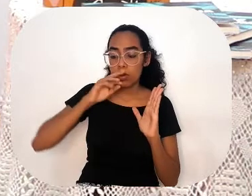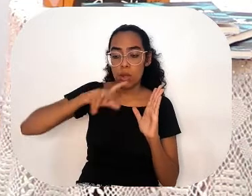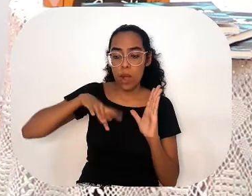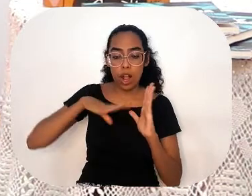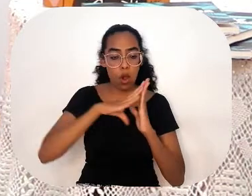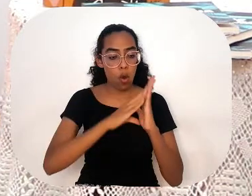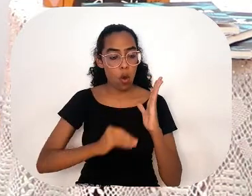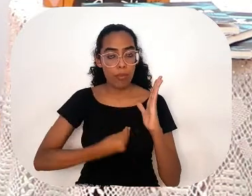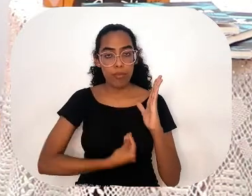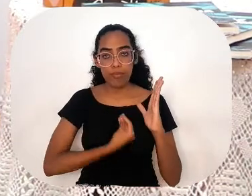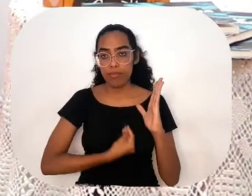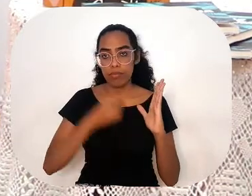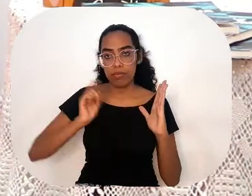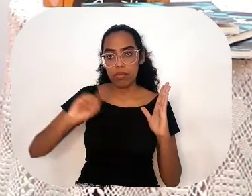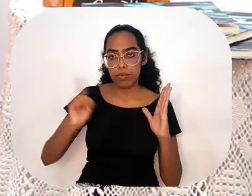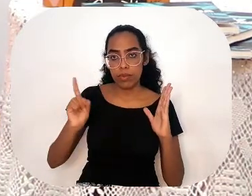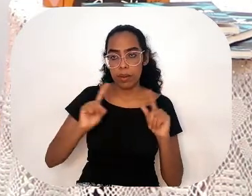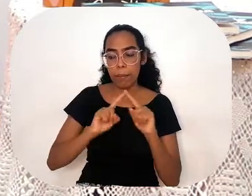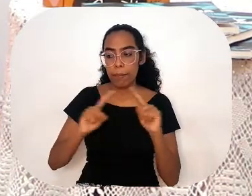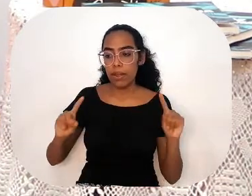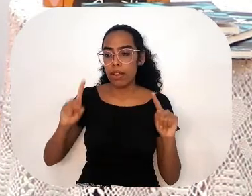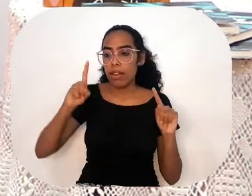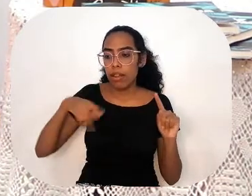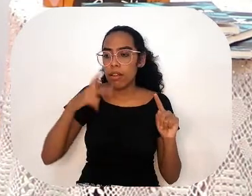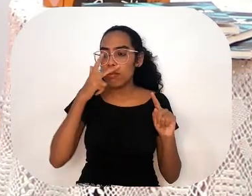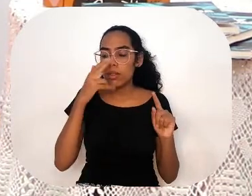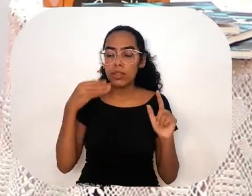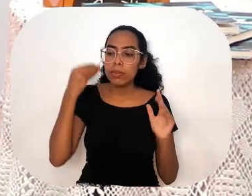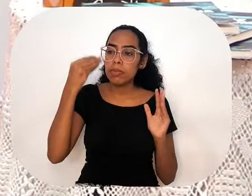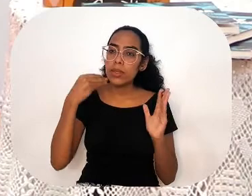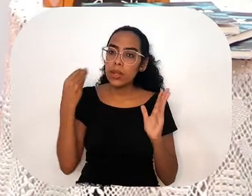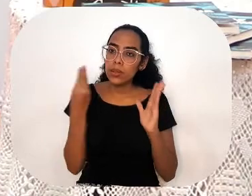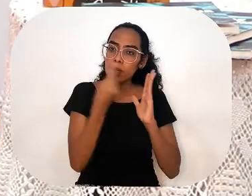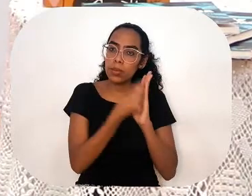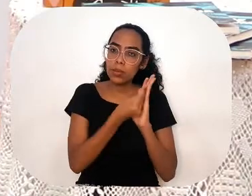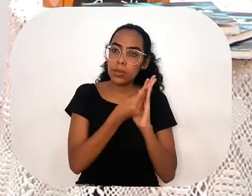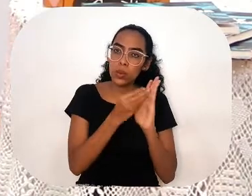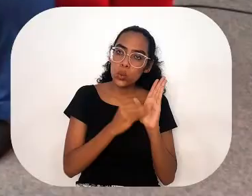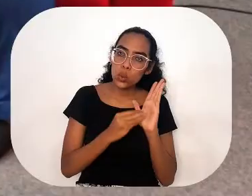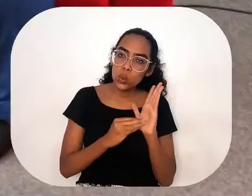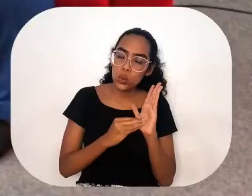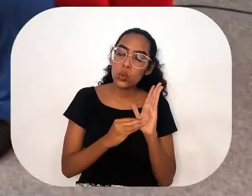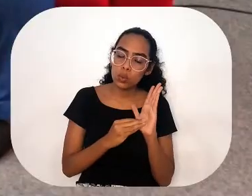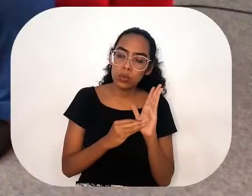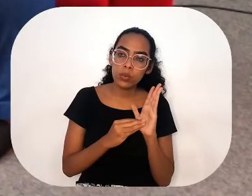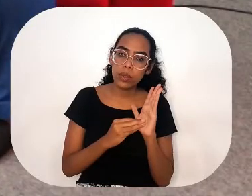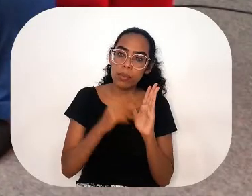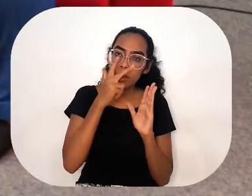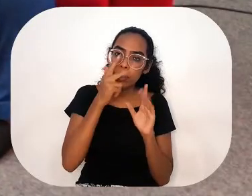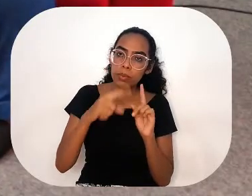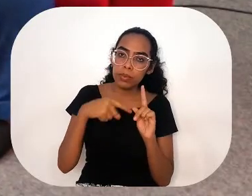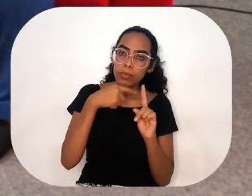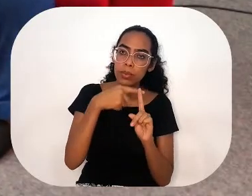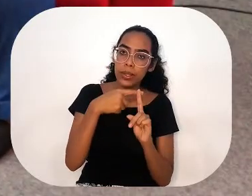uma réplica da vida né sempre na literatura enquanto arte Você tem algo a mais para